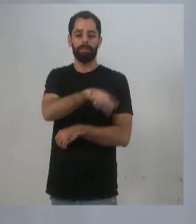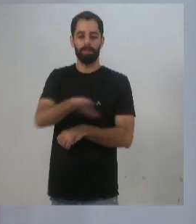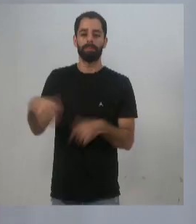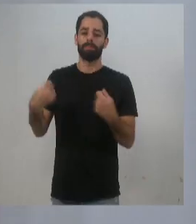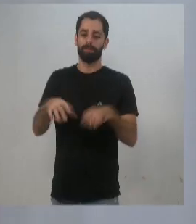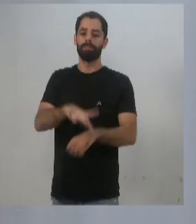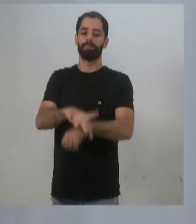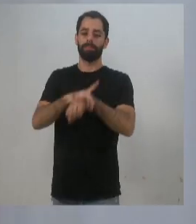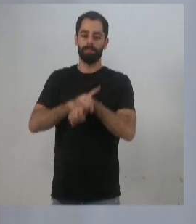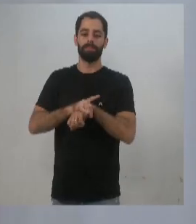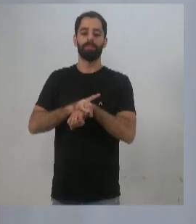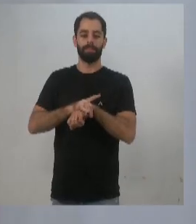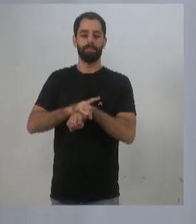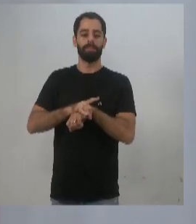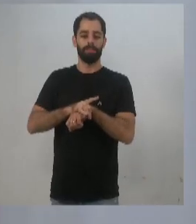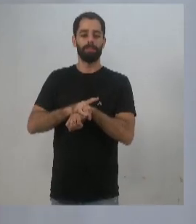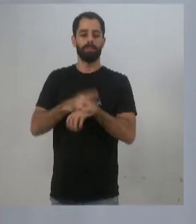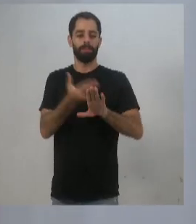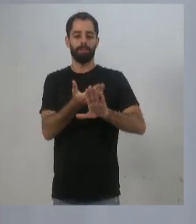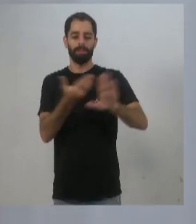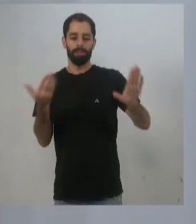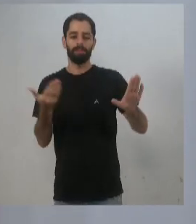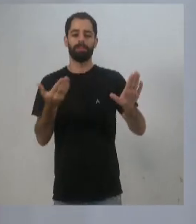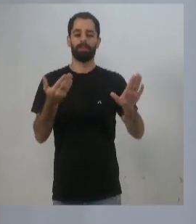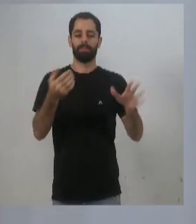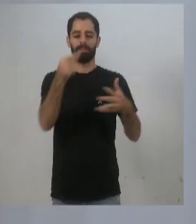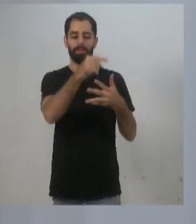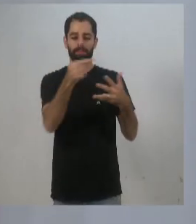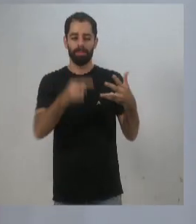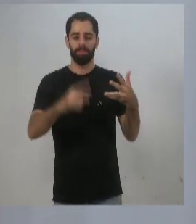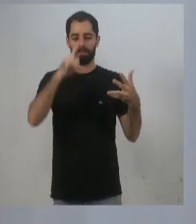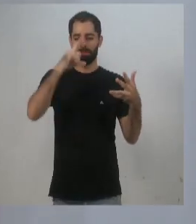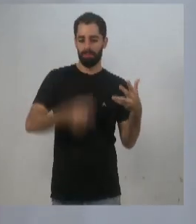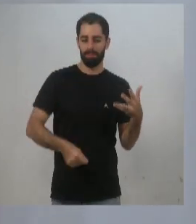proteger dessa forma também. Deixá-las longe desse tipo de show de horrores. Obrigada, presidente.